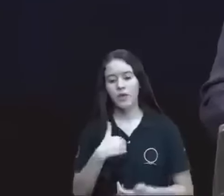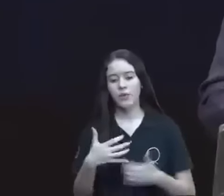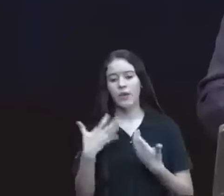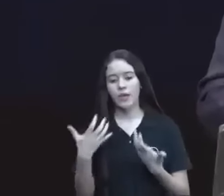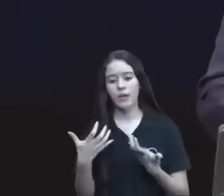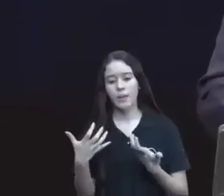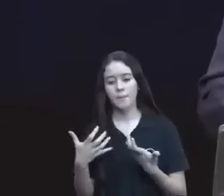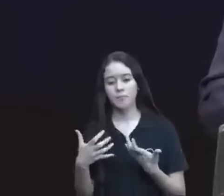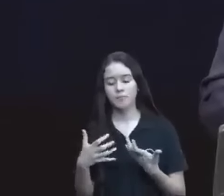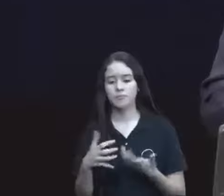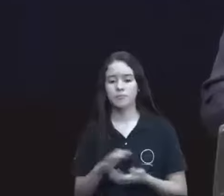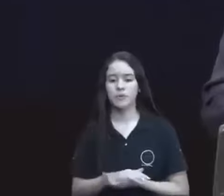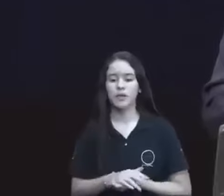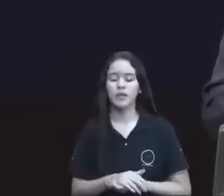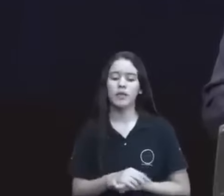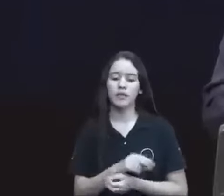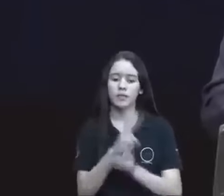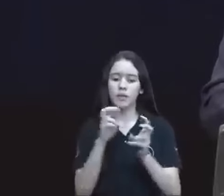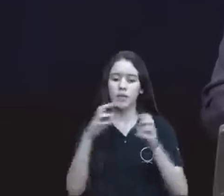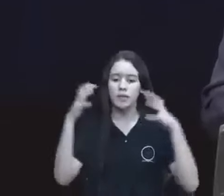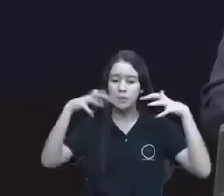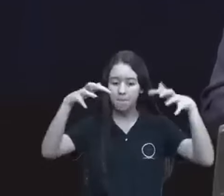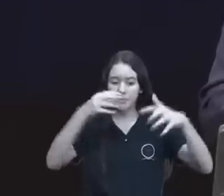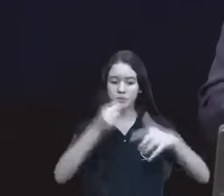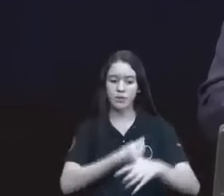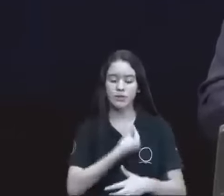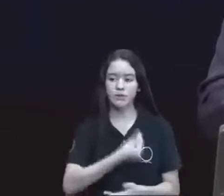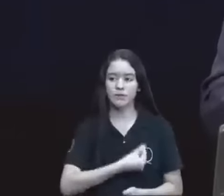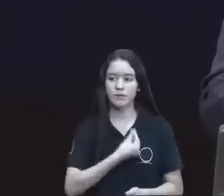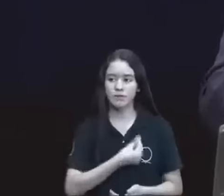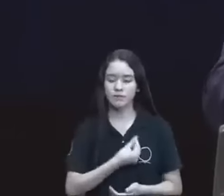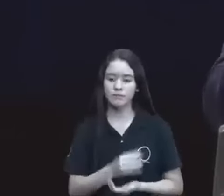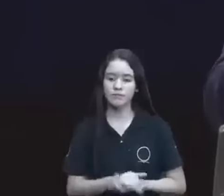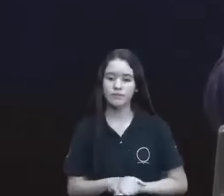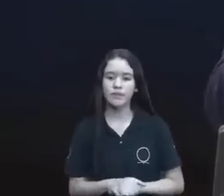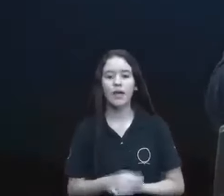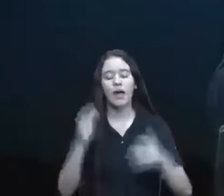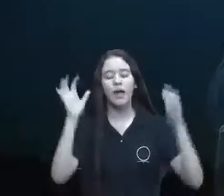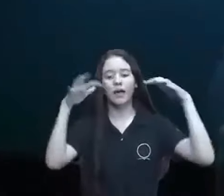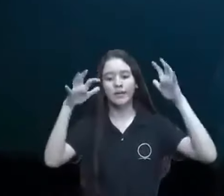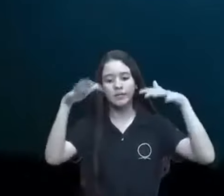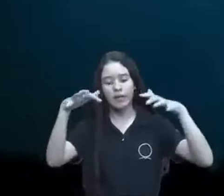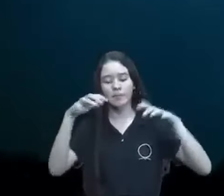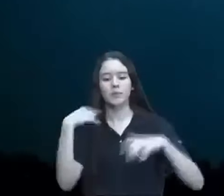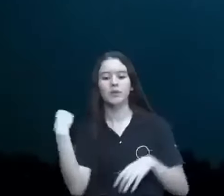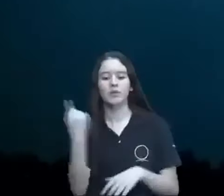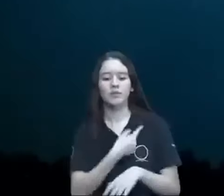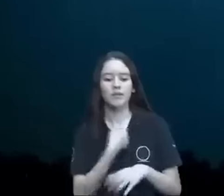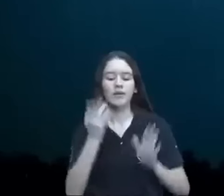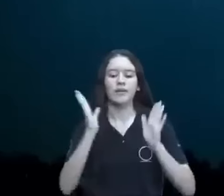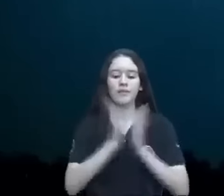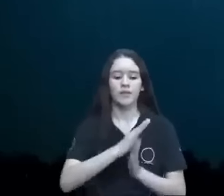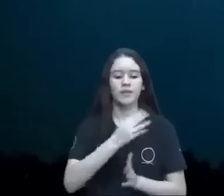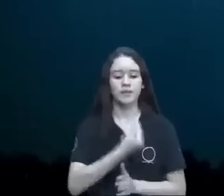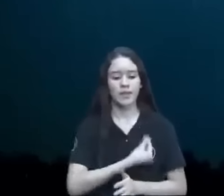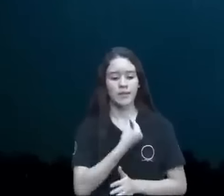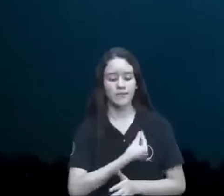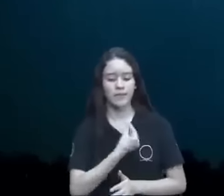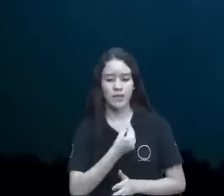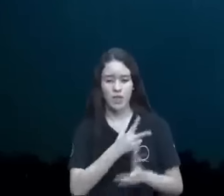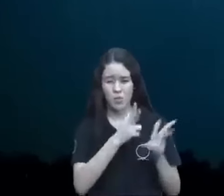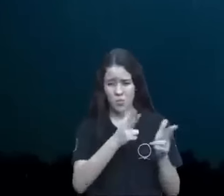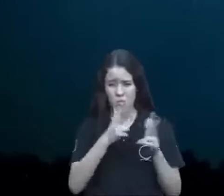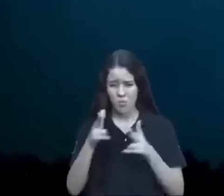quero fazer algumas considerações sobre a tempestade da vida essas tempestades que eu e você passamos não são